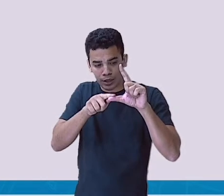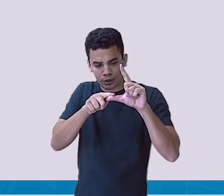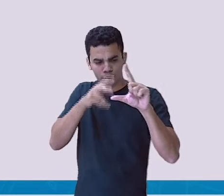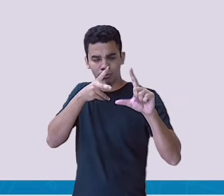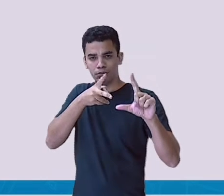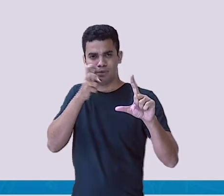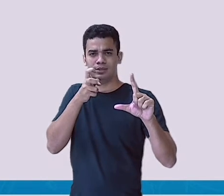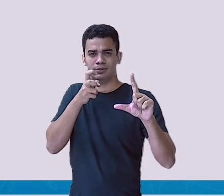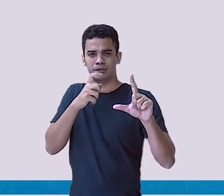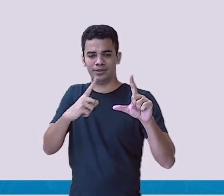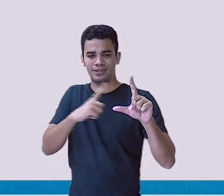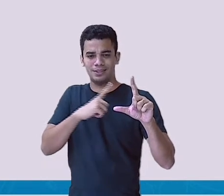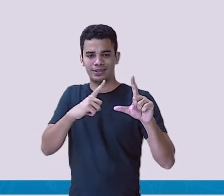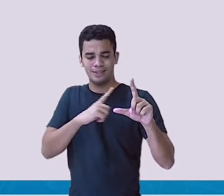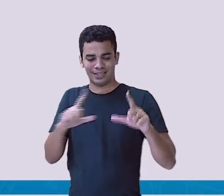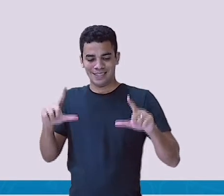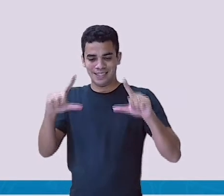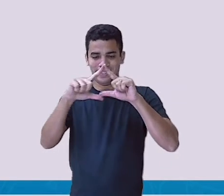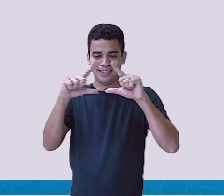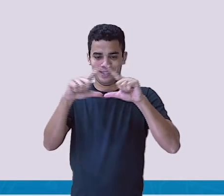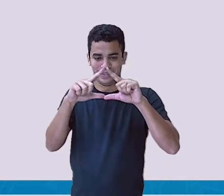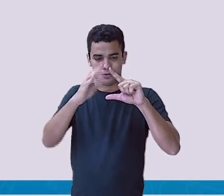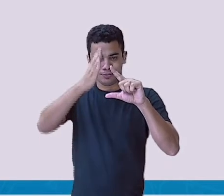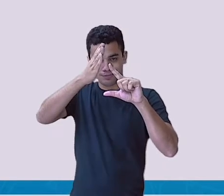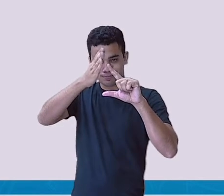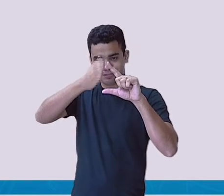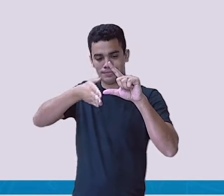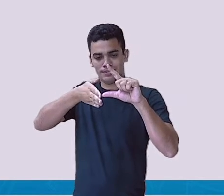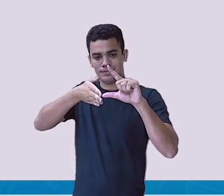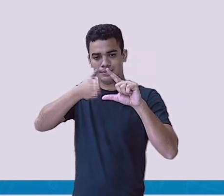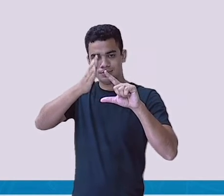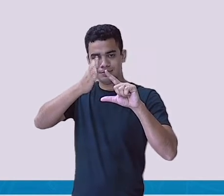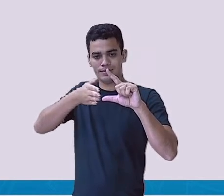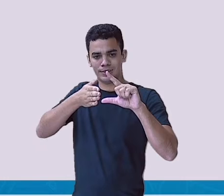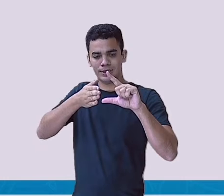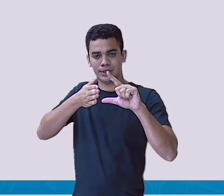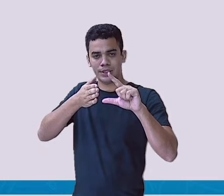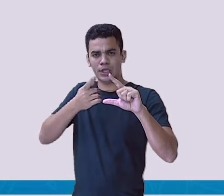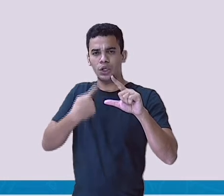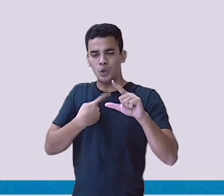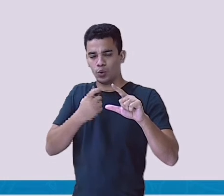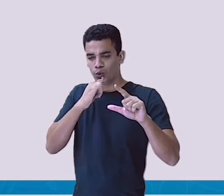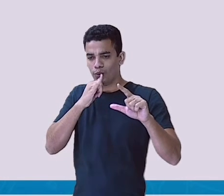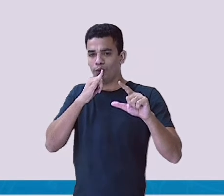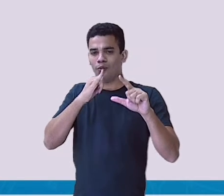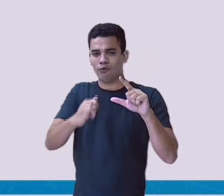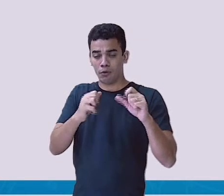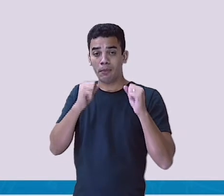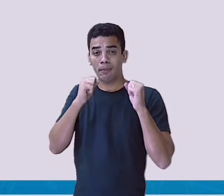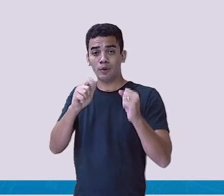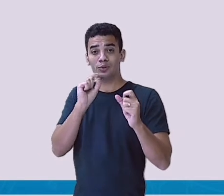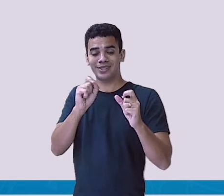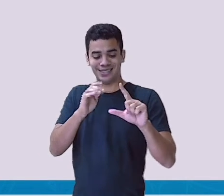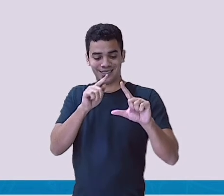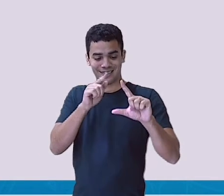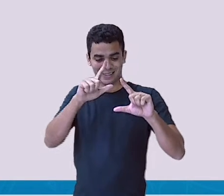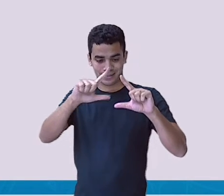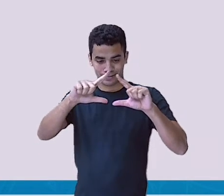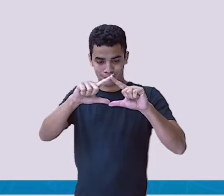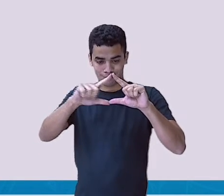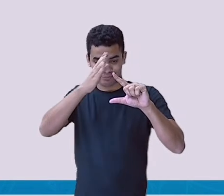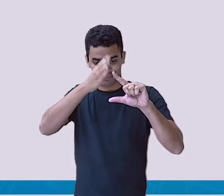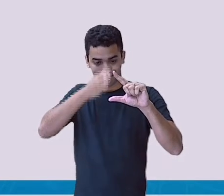triângulos. Eu posso dizer que este ângulo aqui é congruente, porque ó, o vértice aqui está sendo